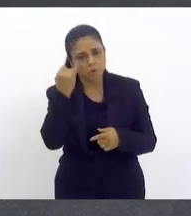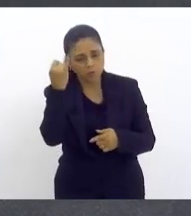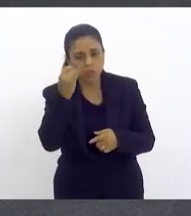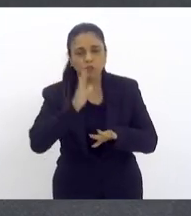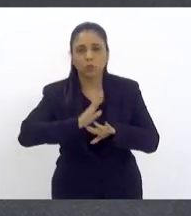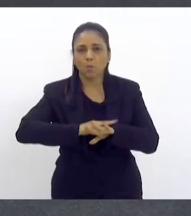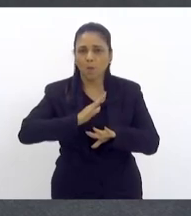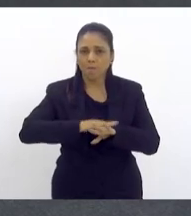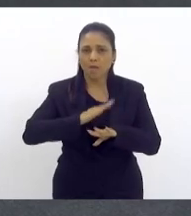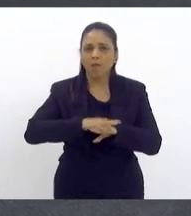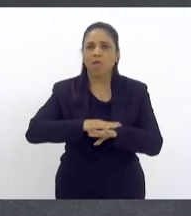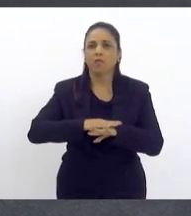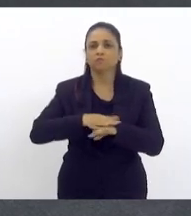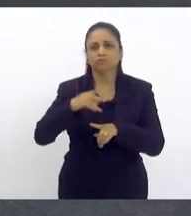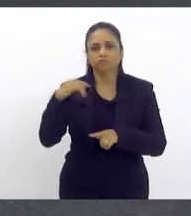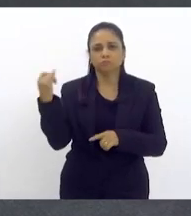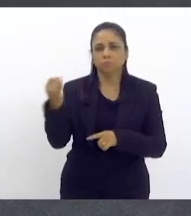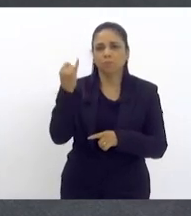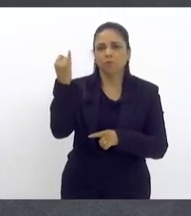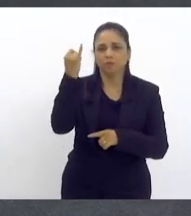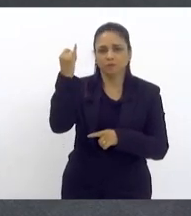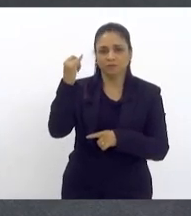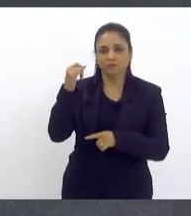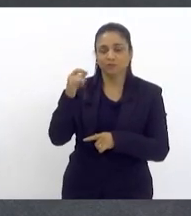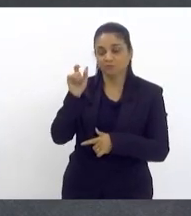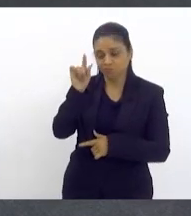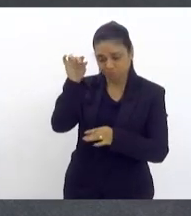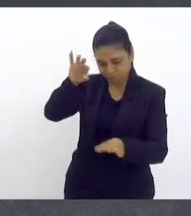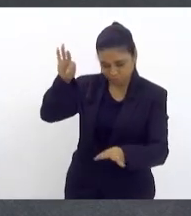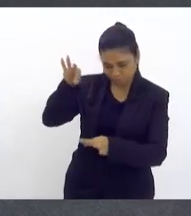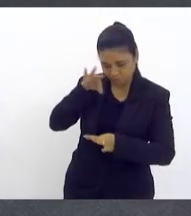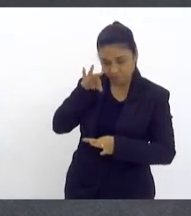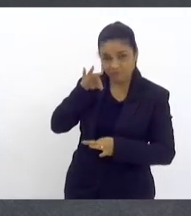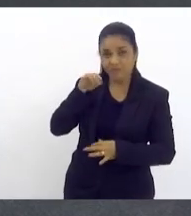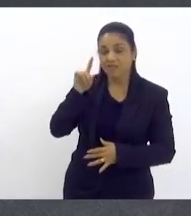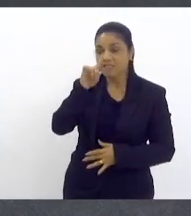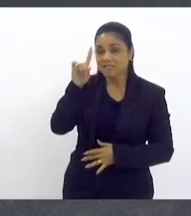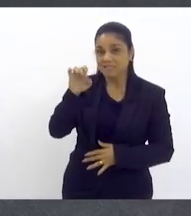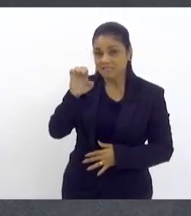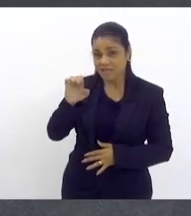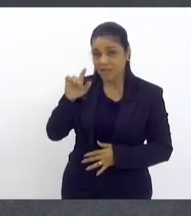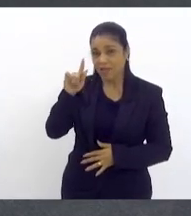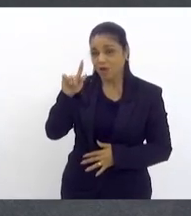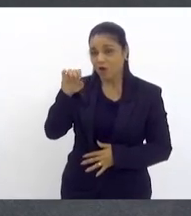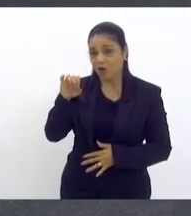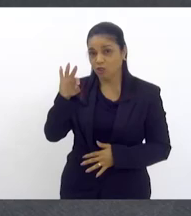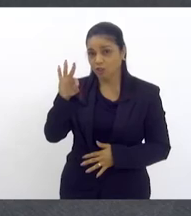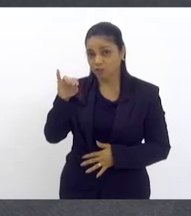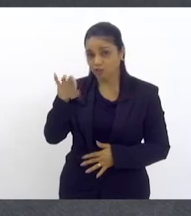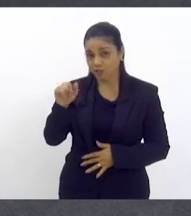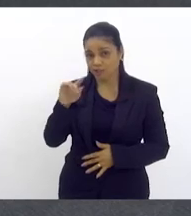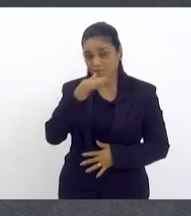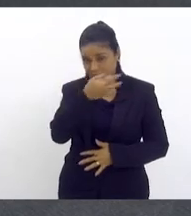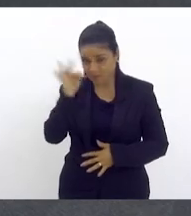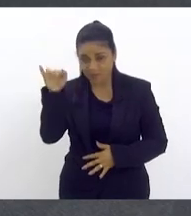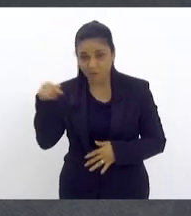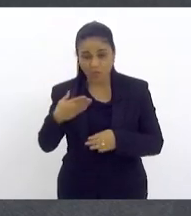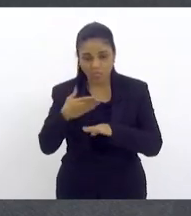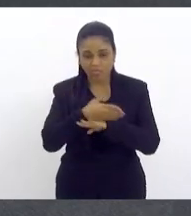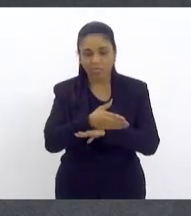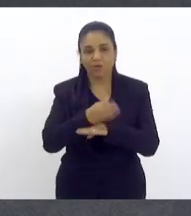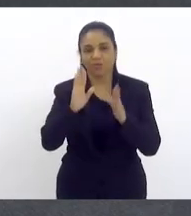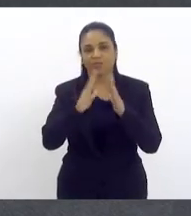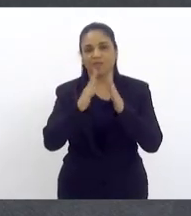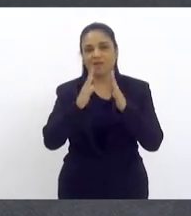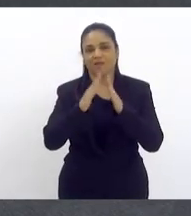quando de fato o Zé Gotinha da federal entrou na casa do maior criminoso que já ocupou a presidência da